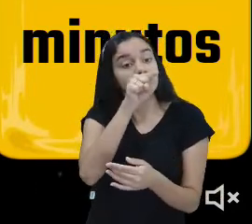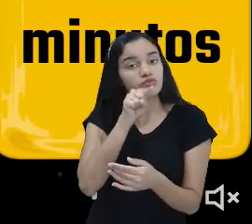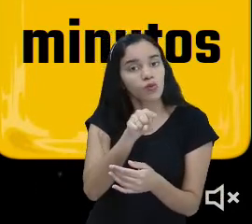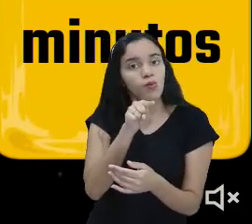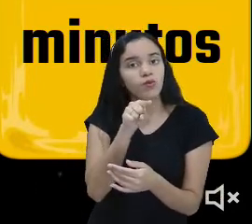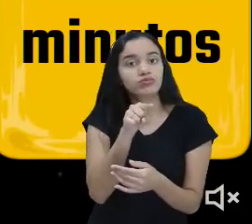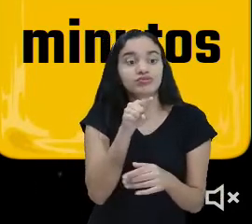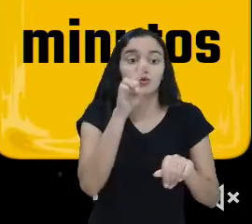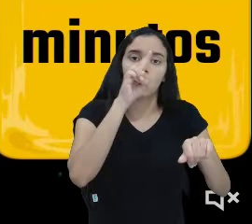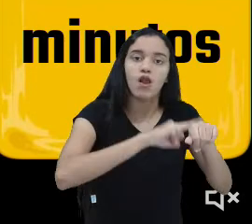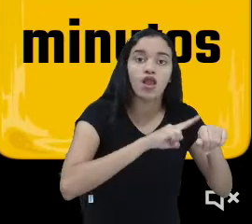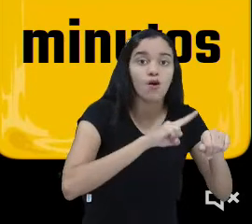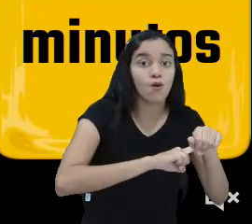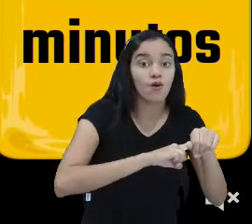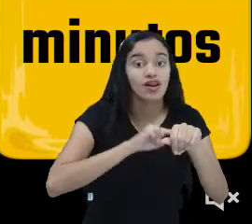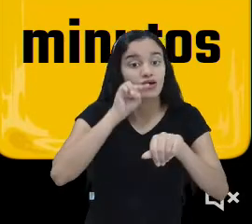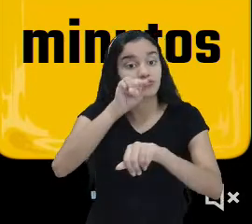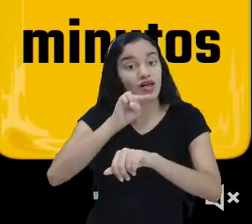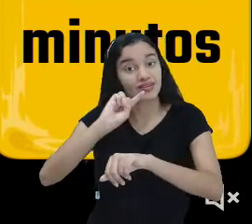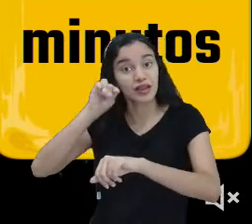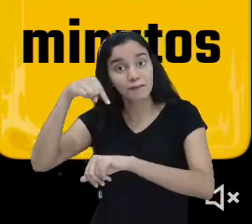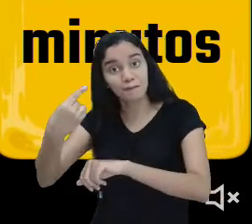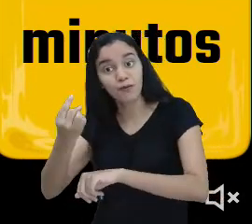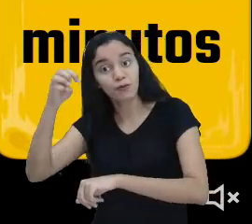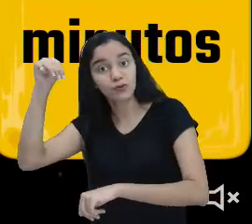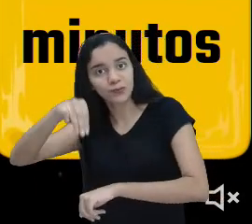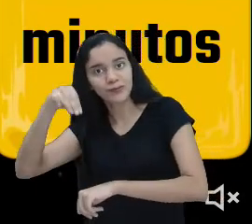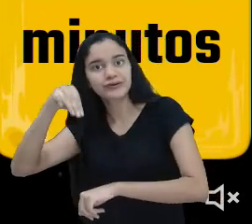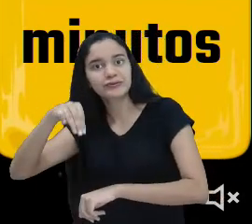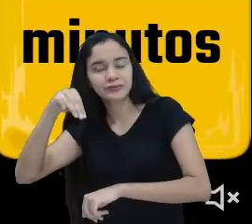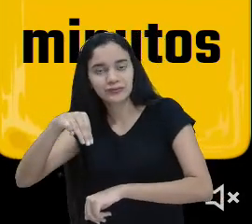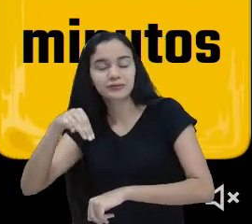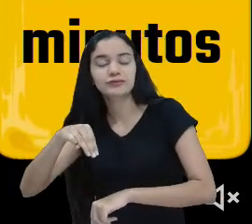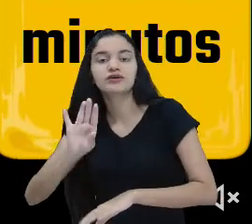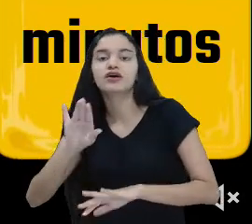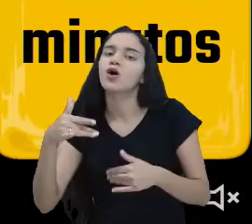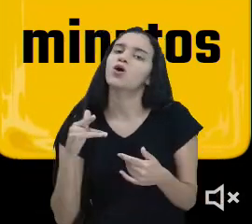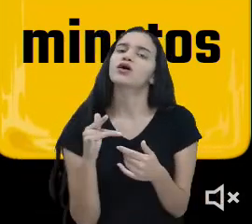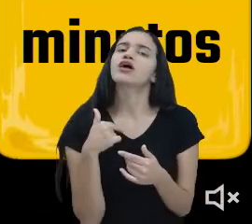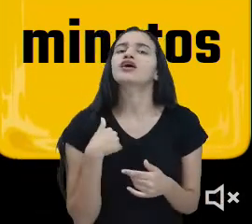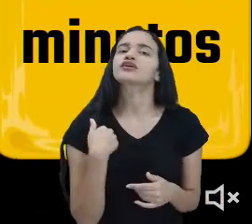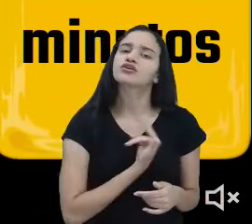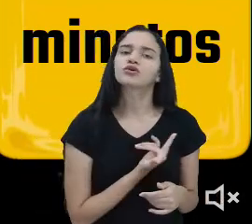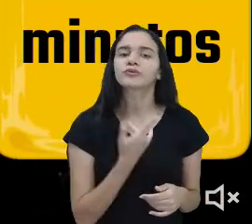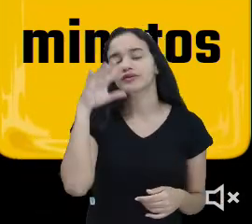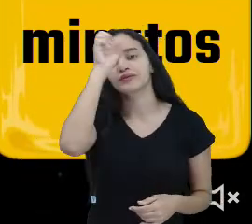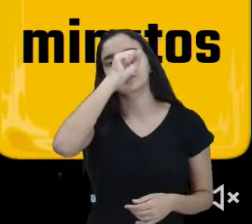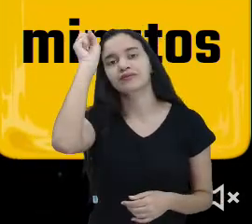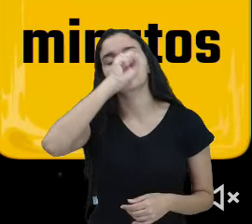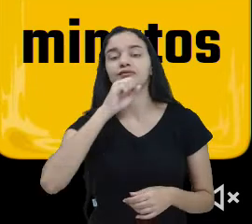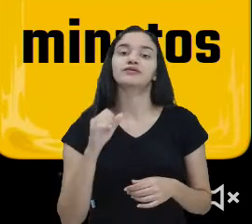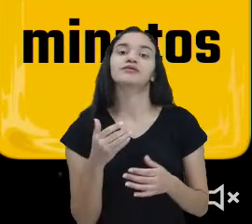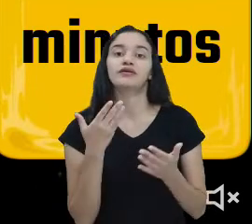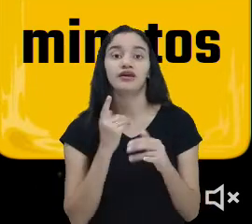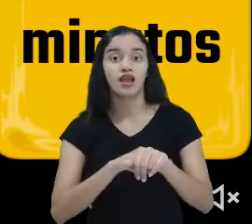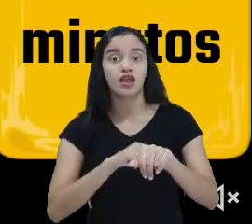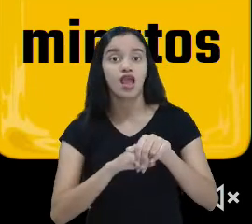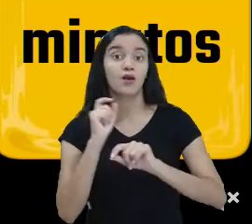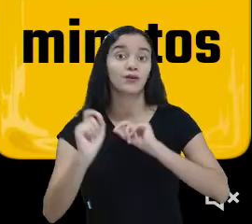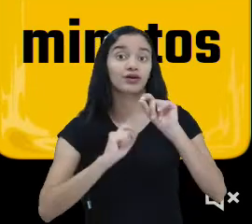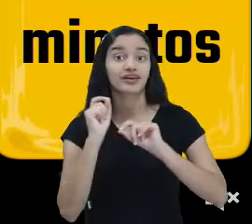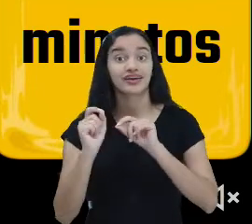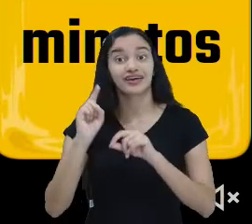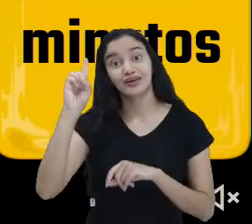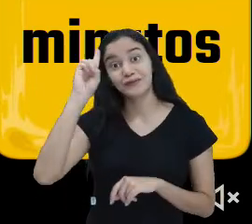a hora. E o que vem após os 2 pontinhos marca o minuto. E outra coisa que a gente pode aprender com essa hora daí é a questão do dia,